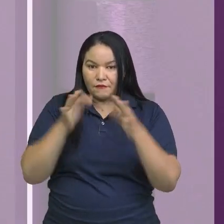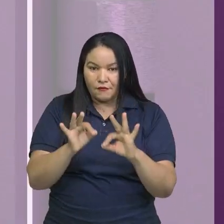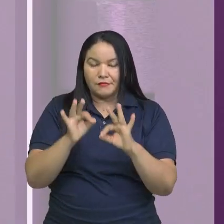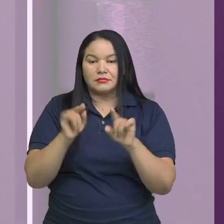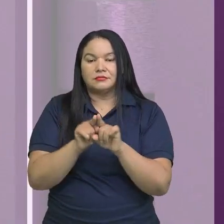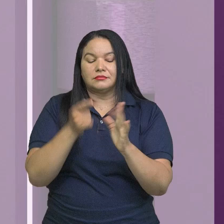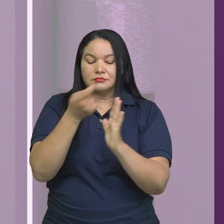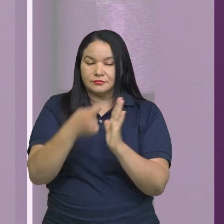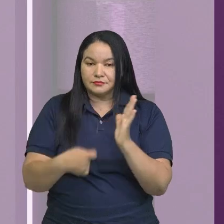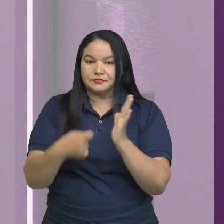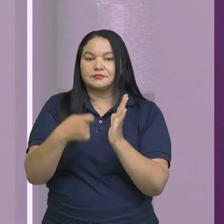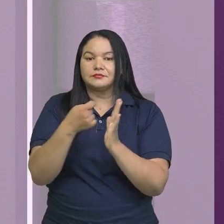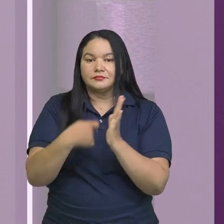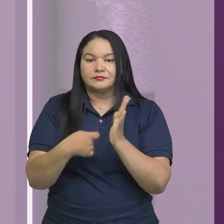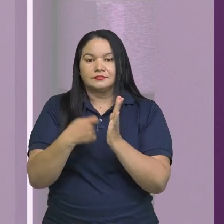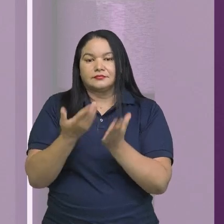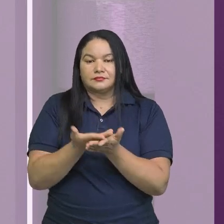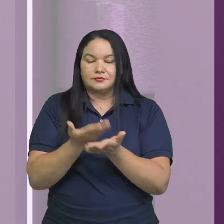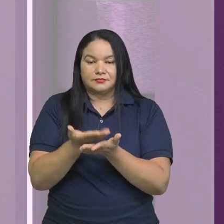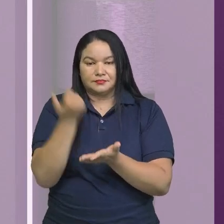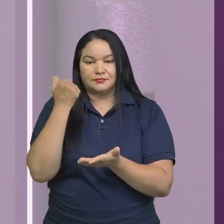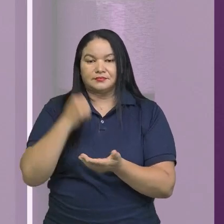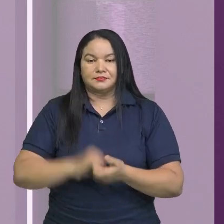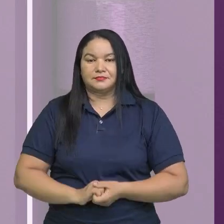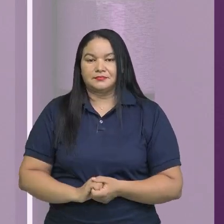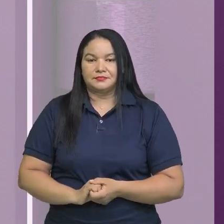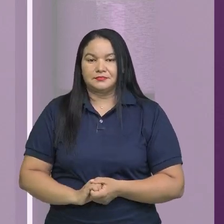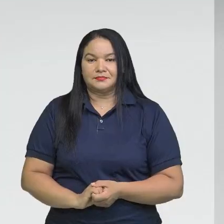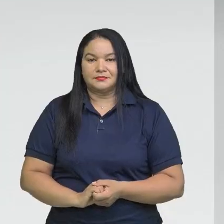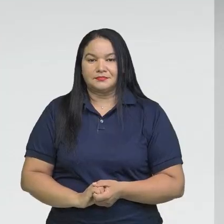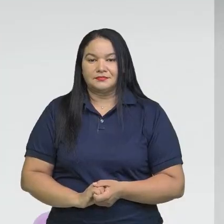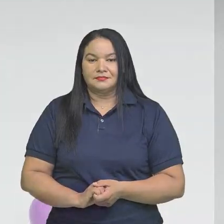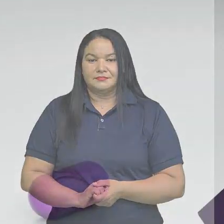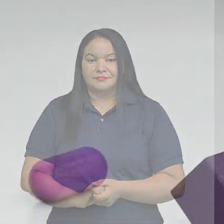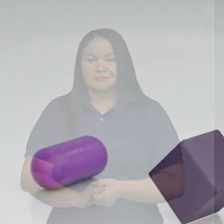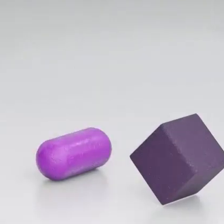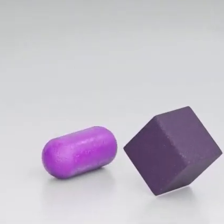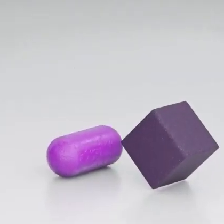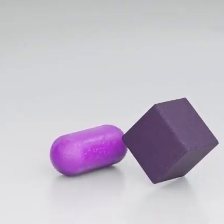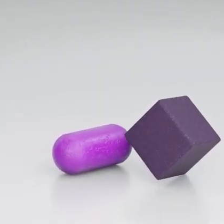material para anotação aí todo organizado, e vamos então à nossa aula.